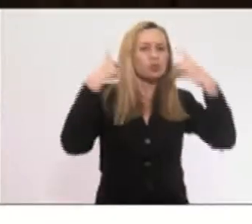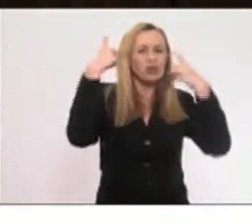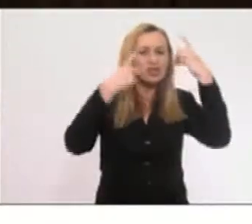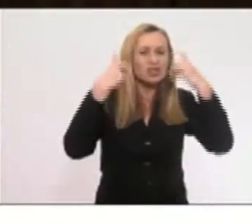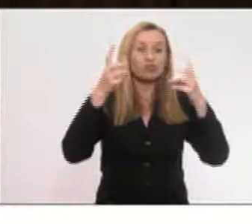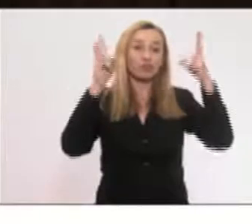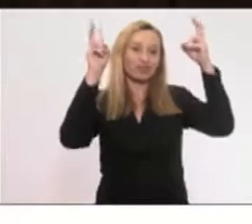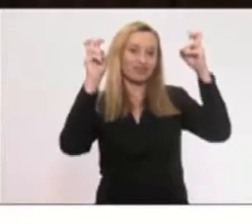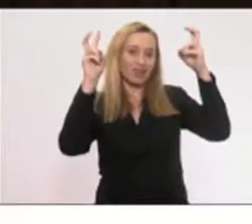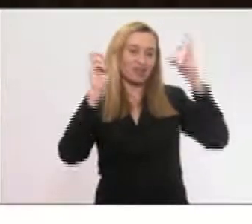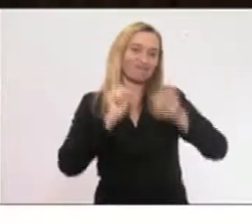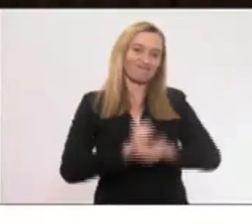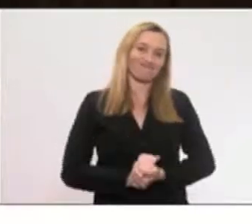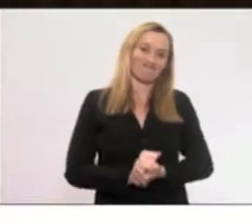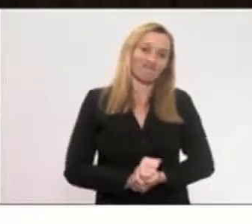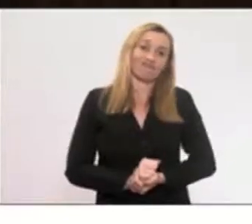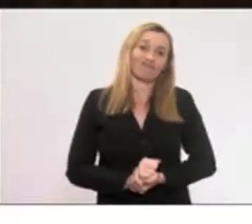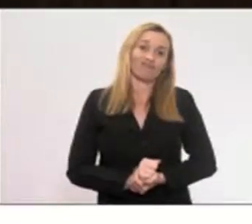esse tema.